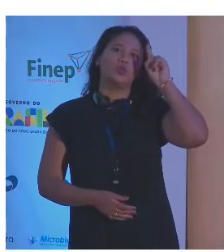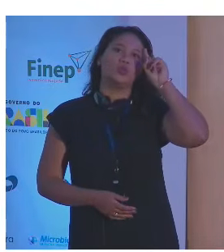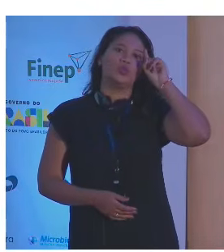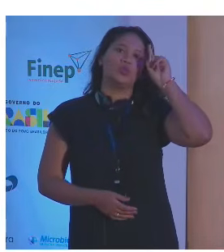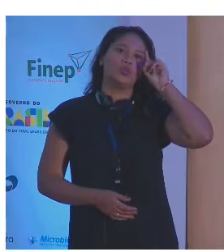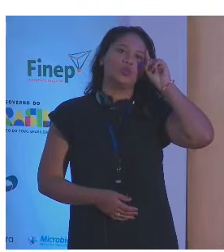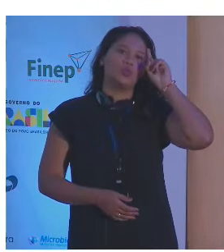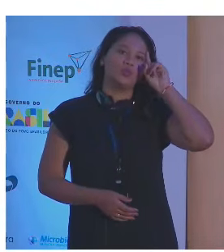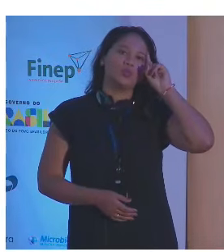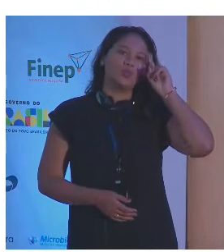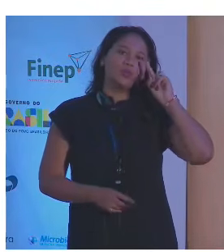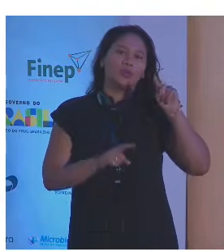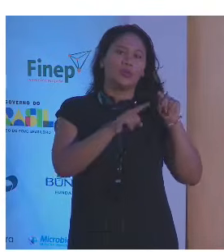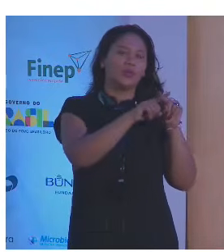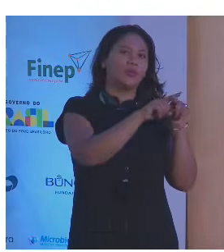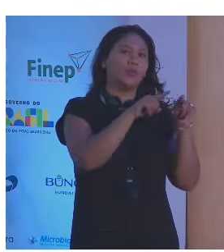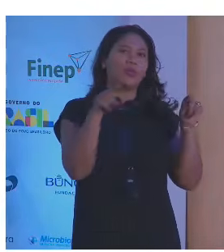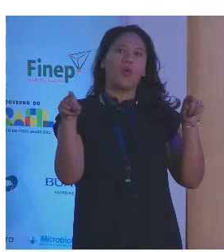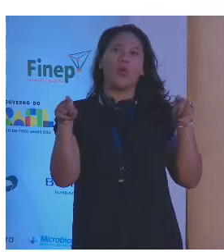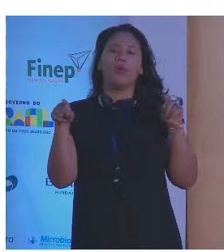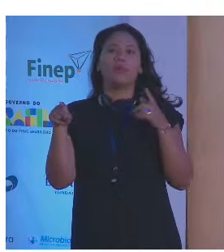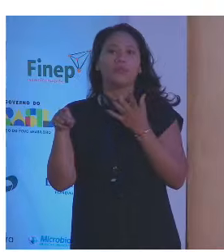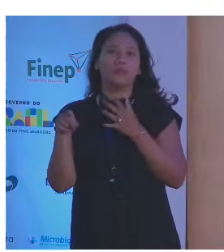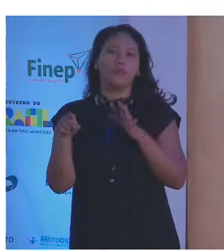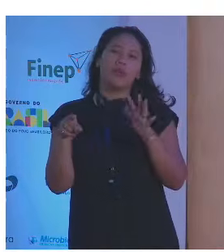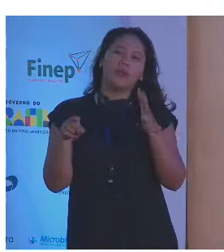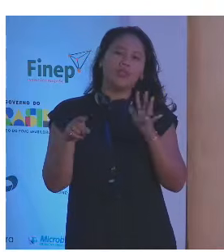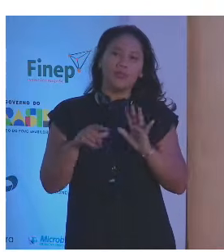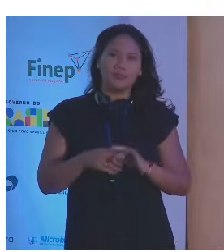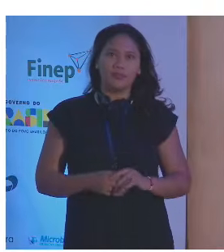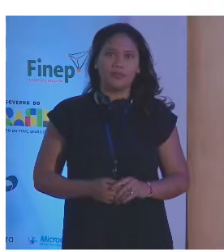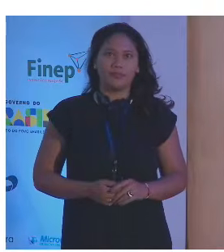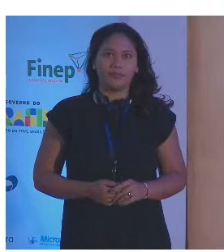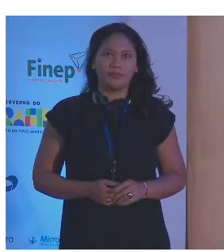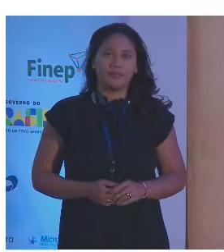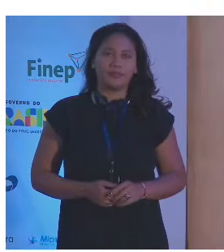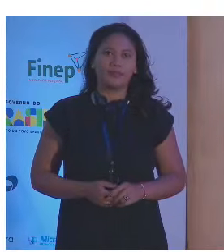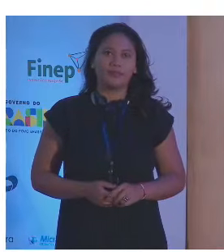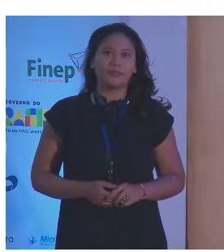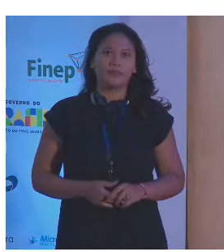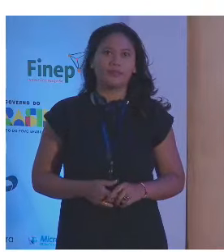do rio Amazonas em direção ao oceano, em média, né.